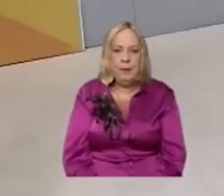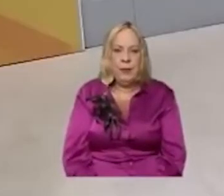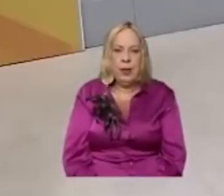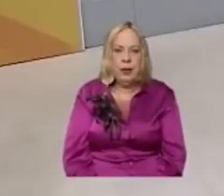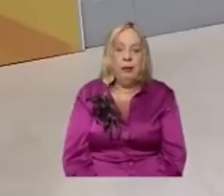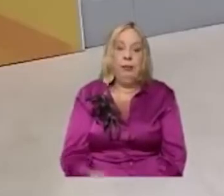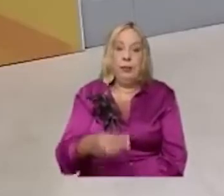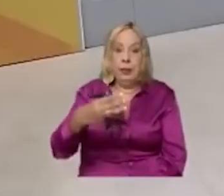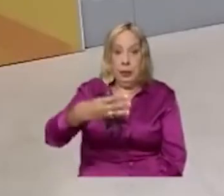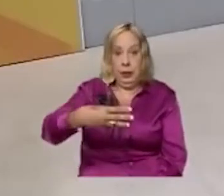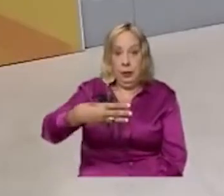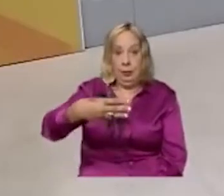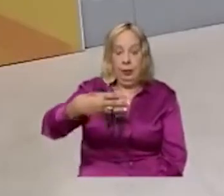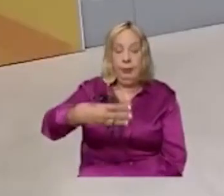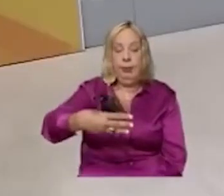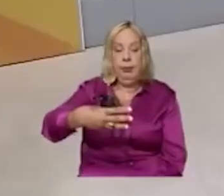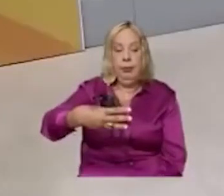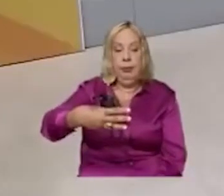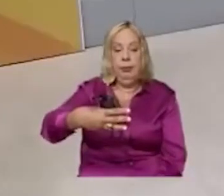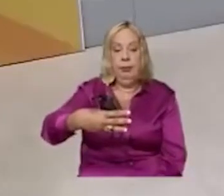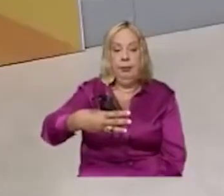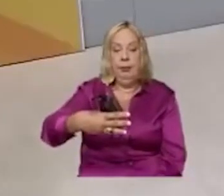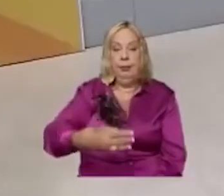44, bola de